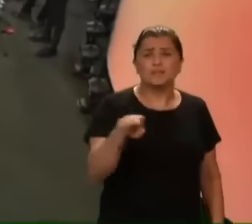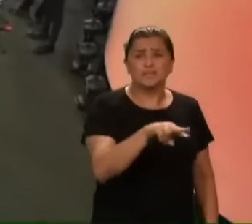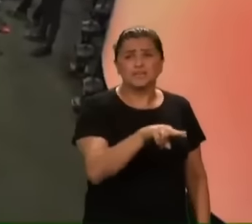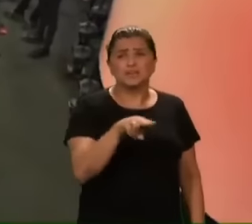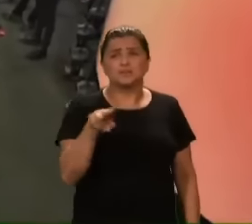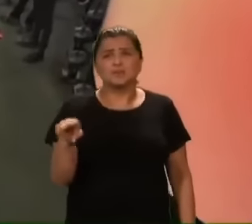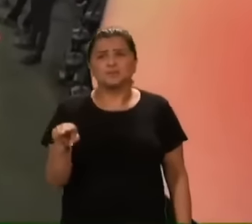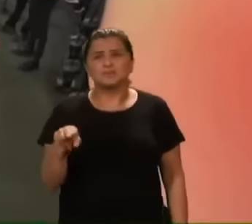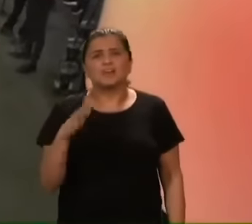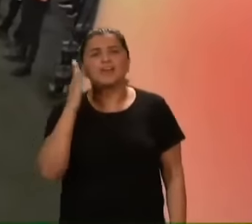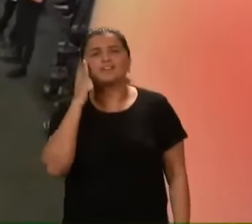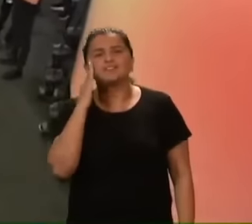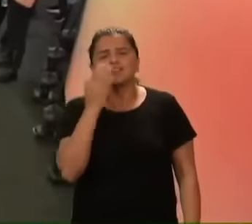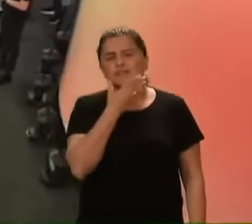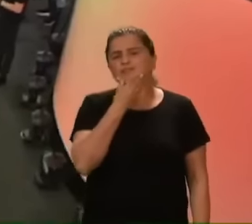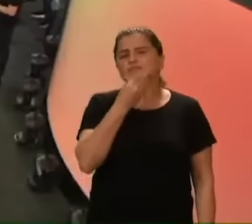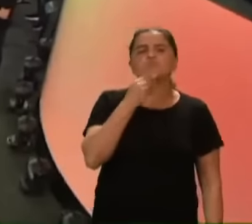irmãos infiltrados aí, né?